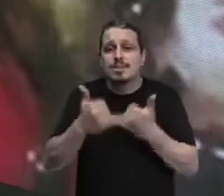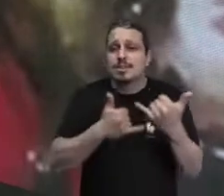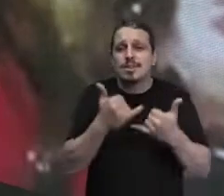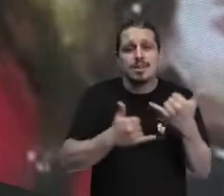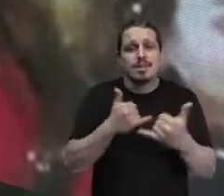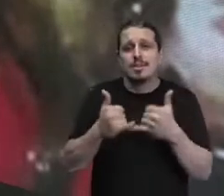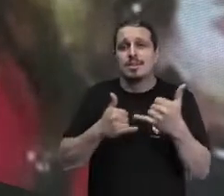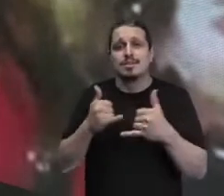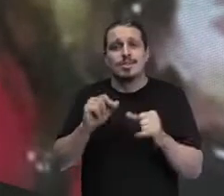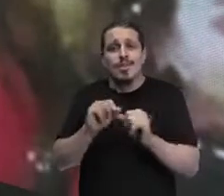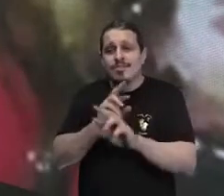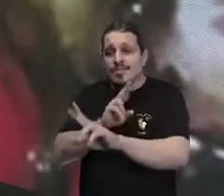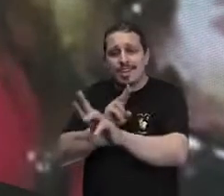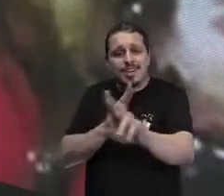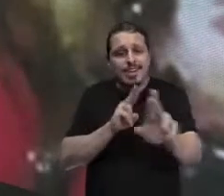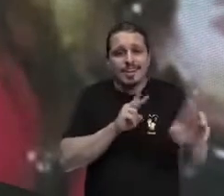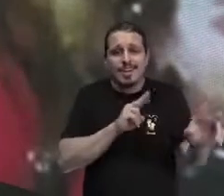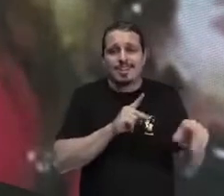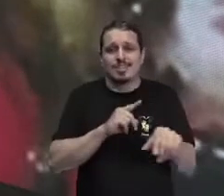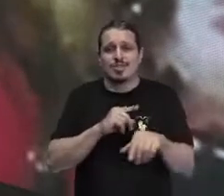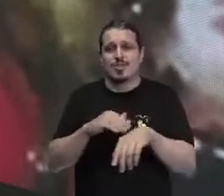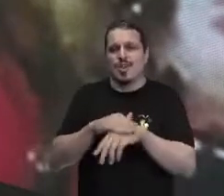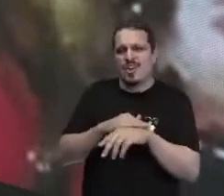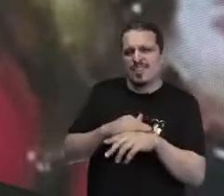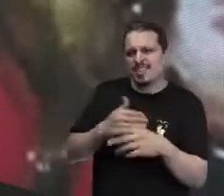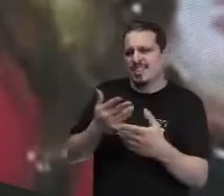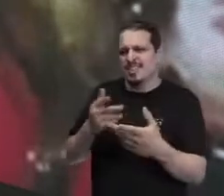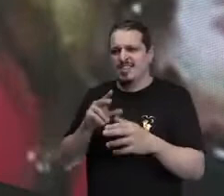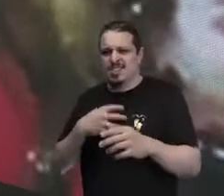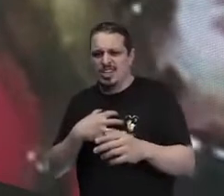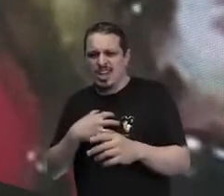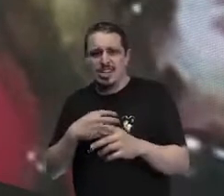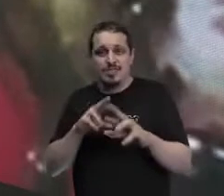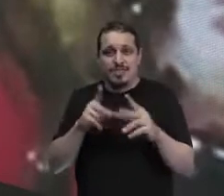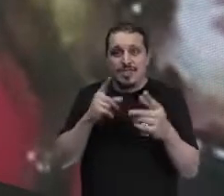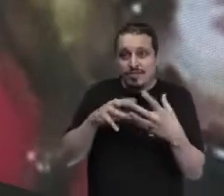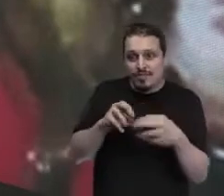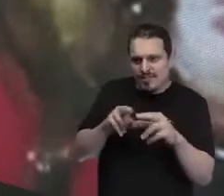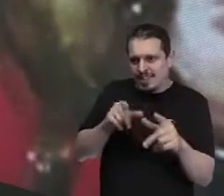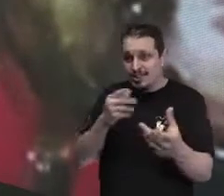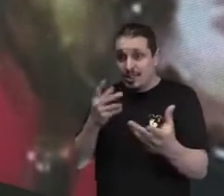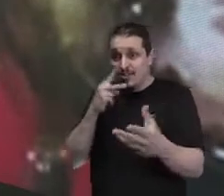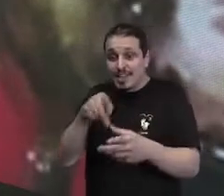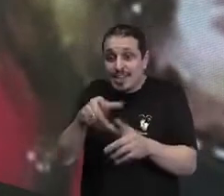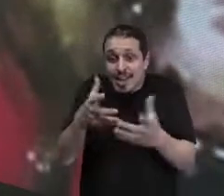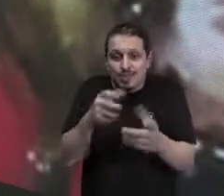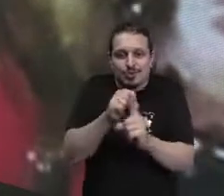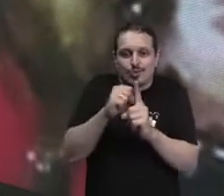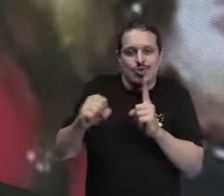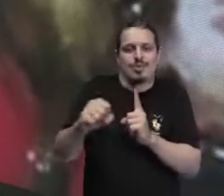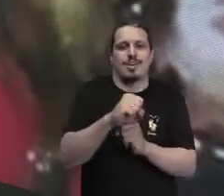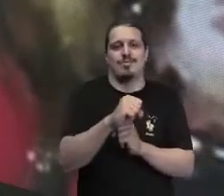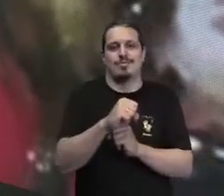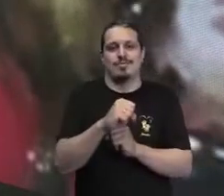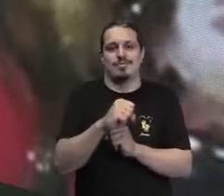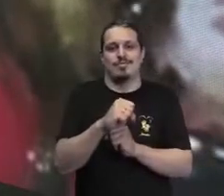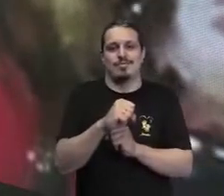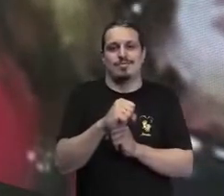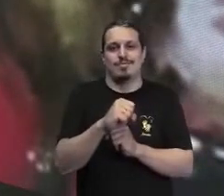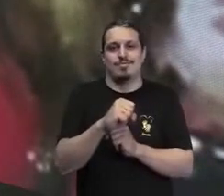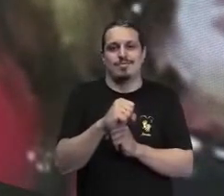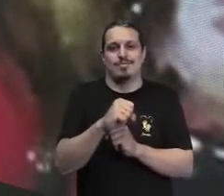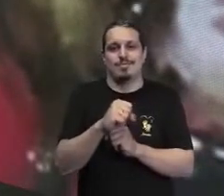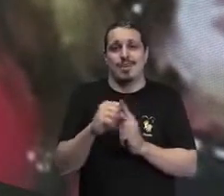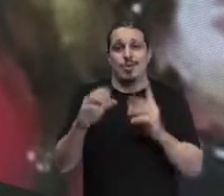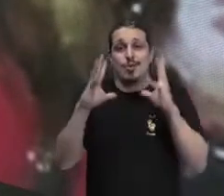as cores, de todos os jeitos, que é o que a gente quer ver. É a sociedade que a gente quer ver, gente. Todo mundo junto e